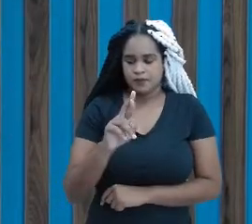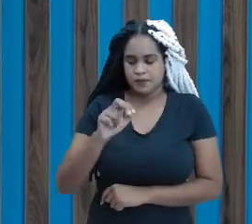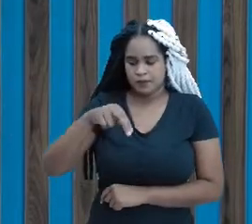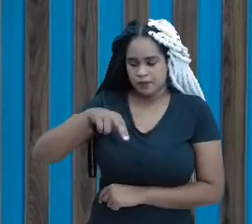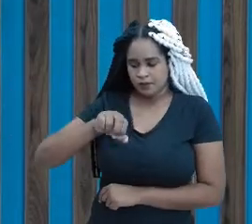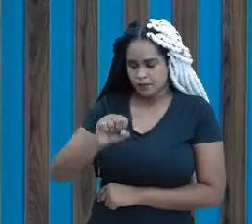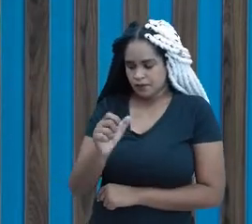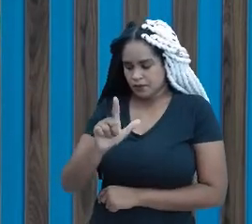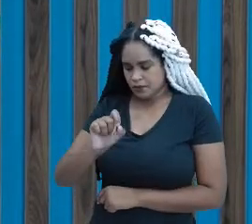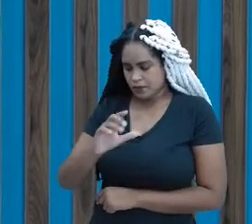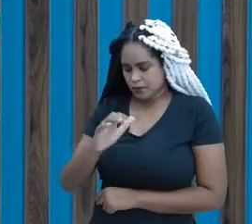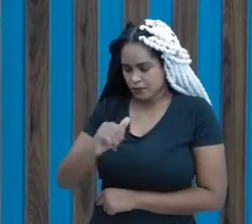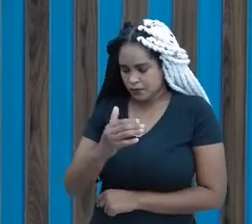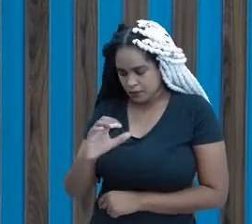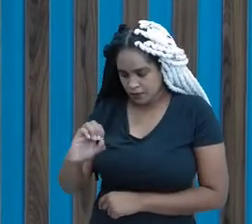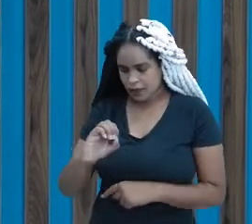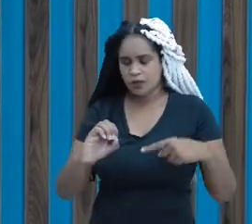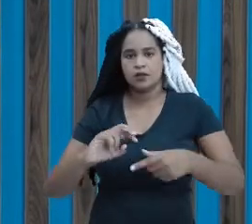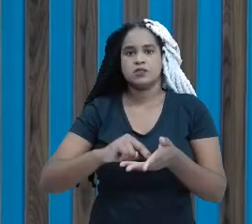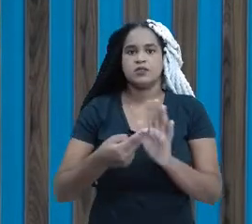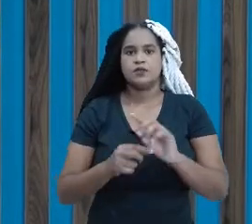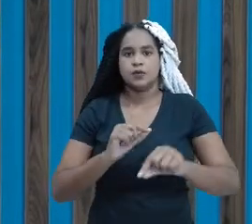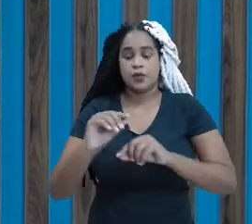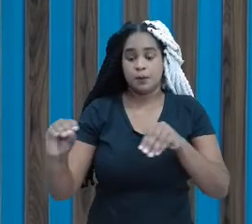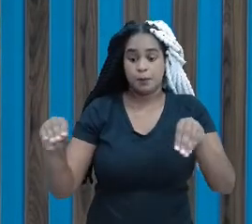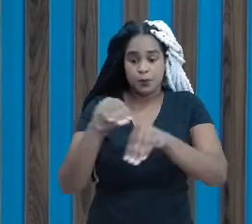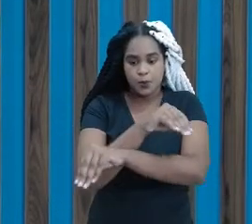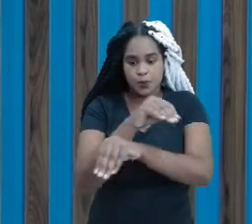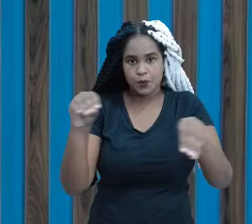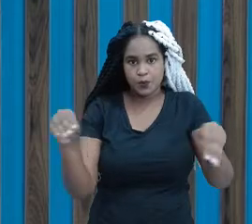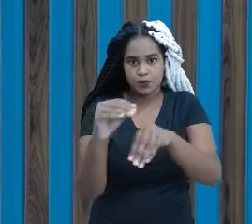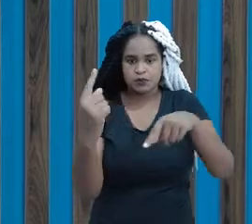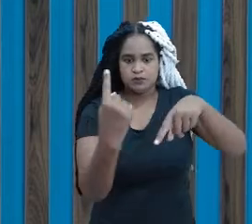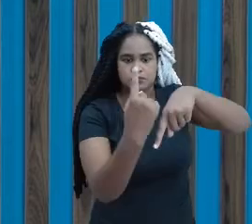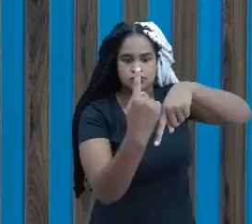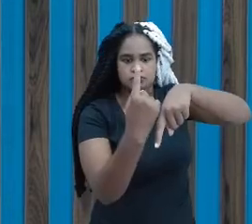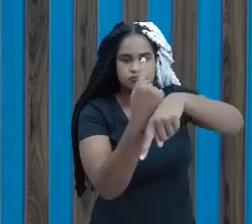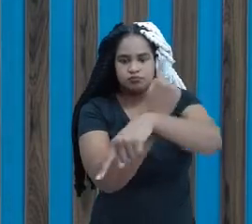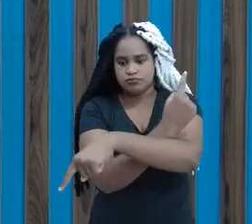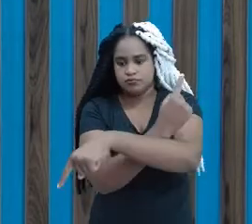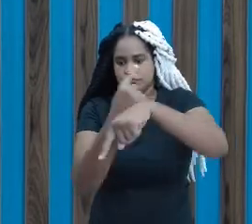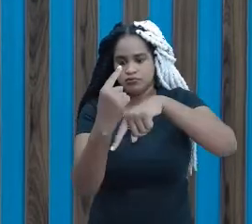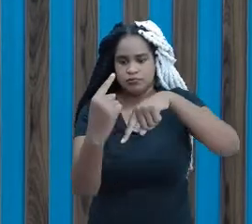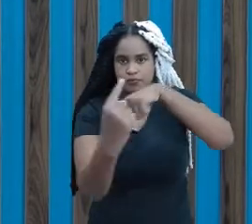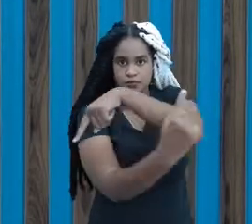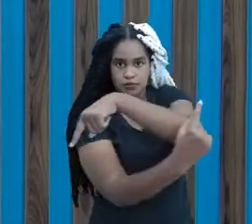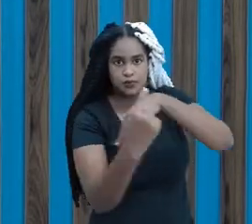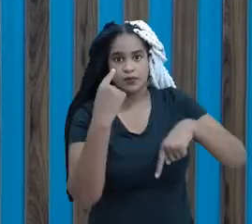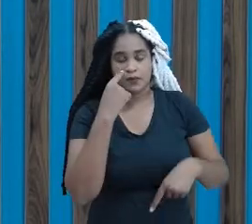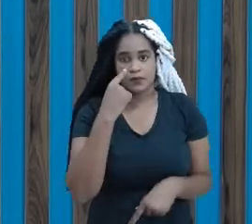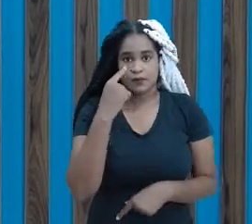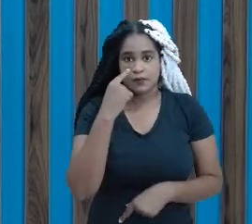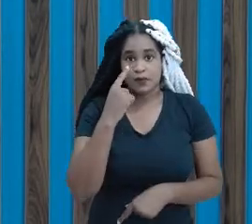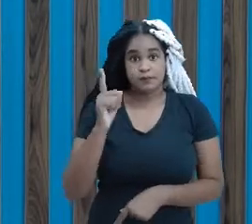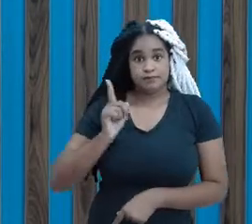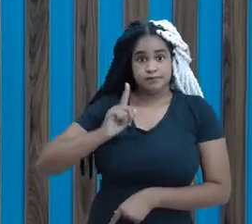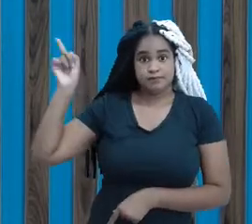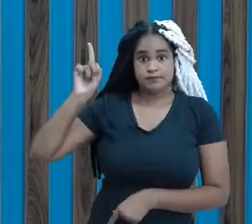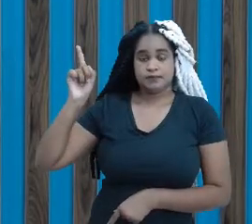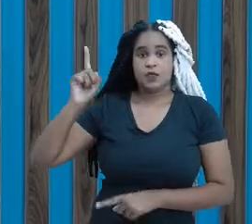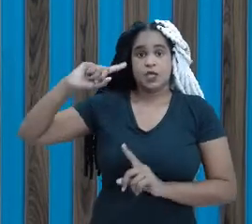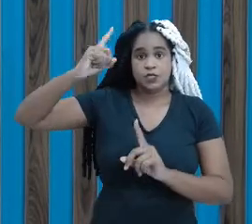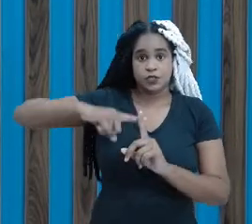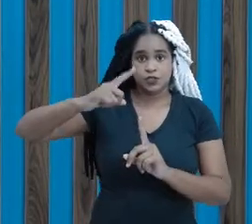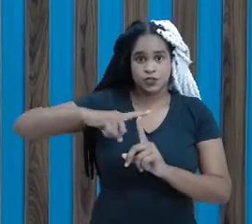translocação, né, que é essa troca de um para outro aí, tá? Nessa síndrome em especial, a orofácil digital,